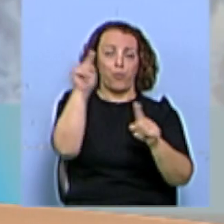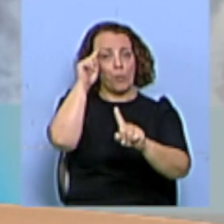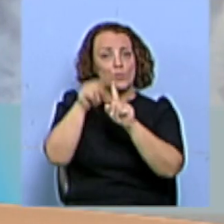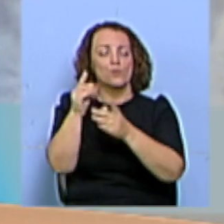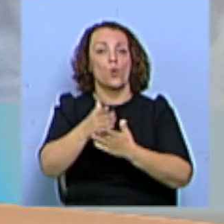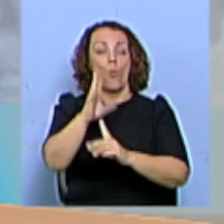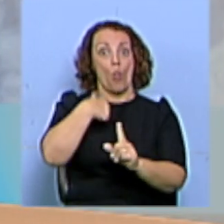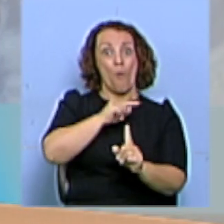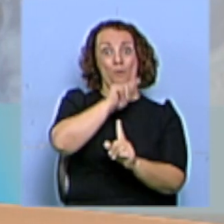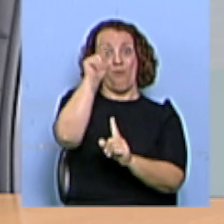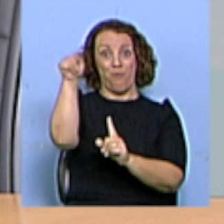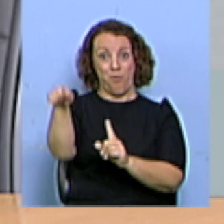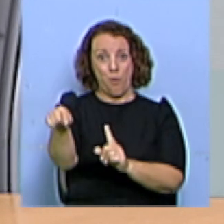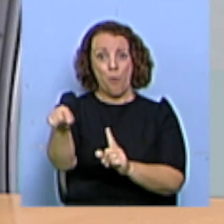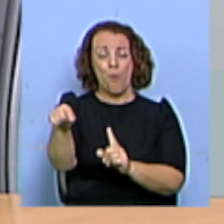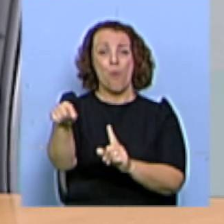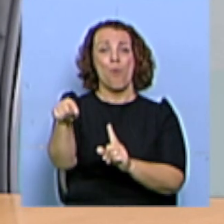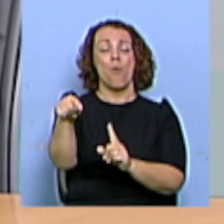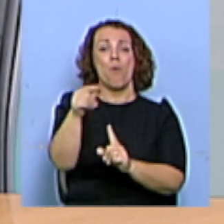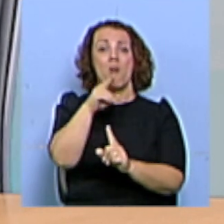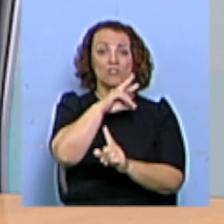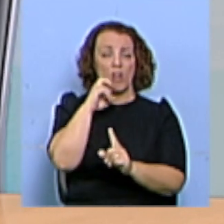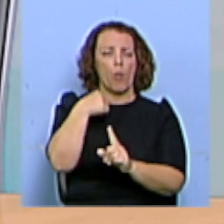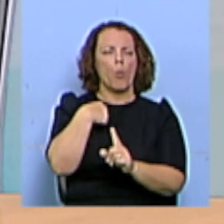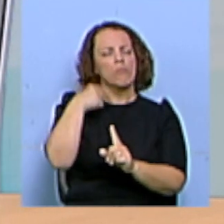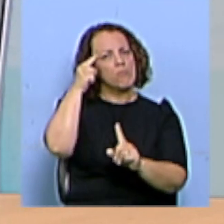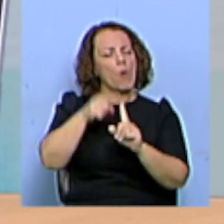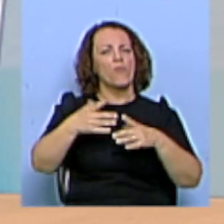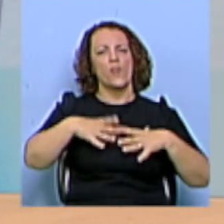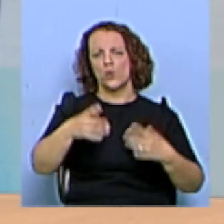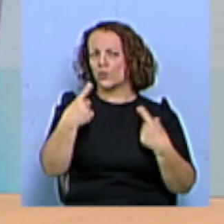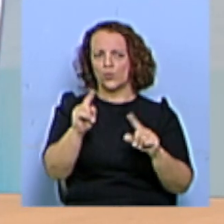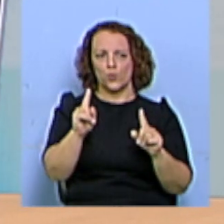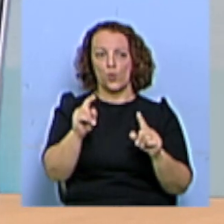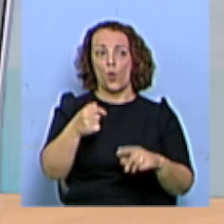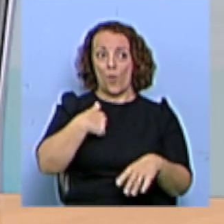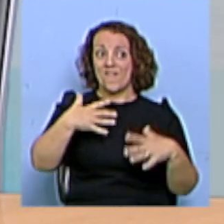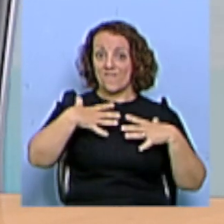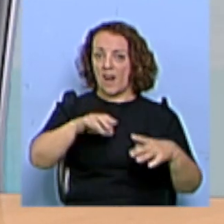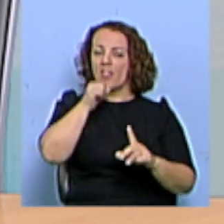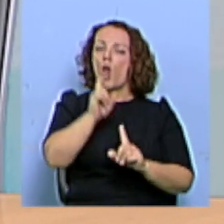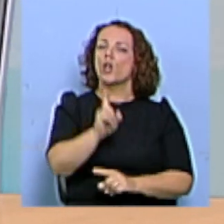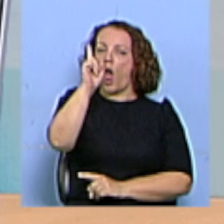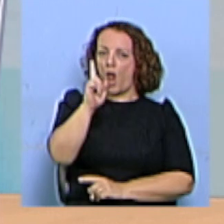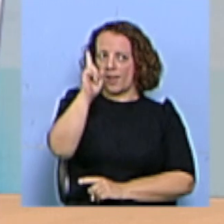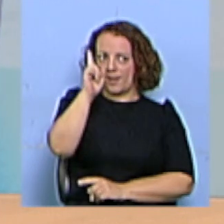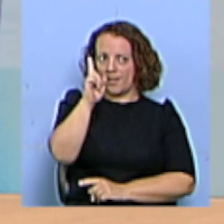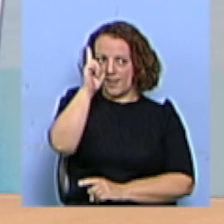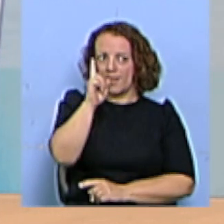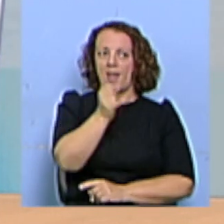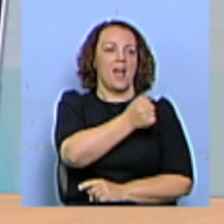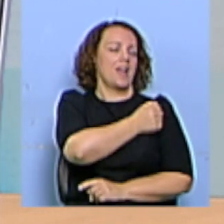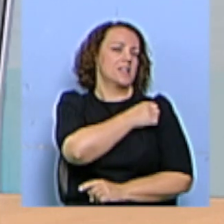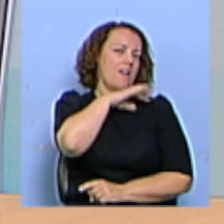quando eu vou à Terra Santa, não vou para fazer férias. Eu costumo sempre dizer, eu para férias vou para o norte, para a casa de